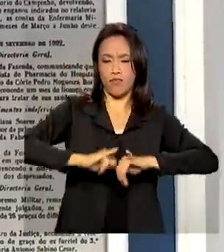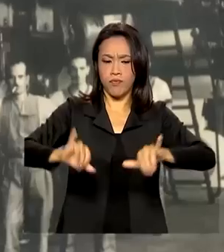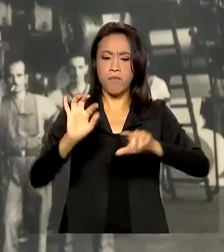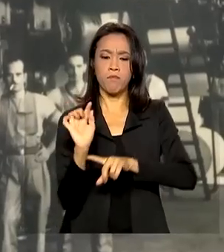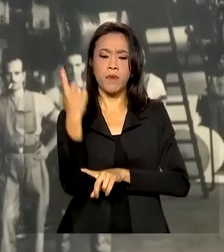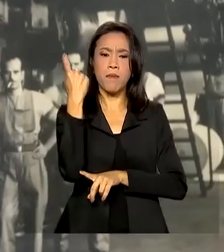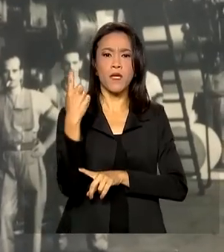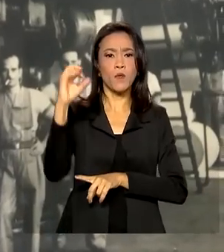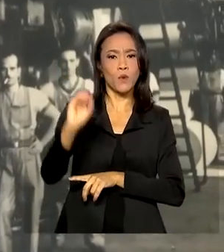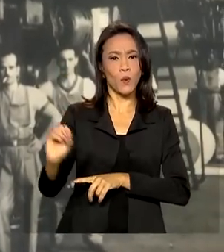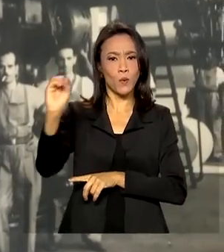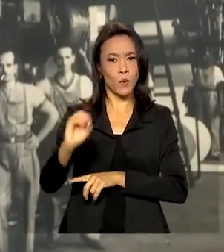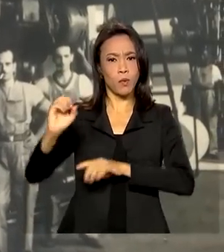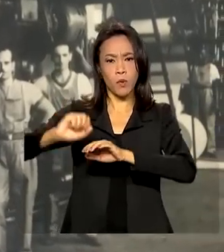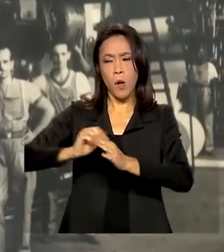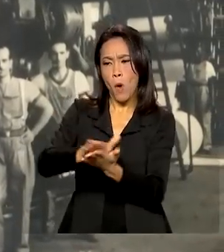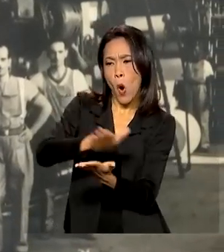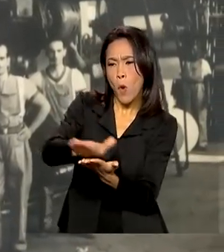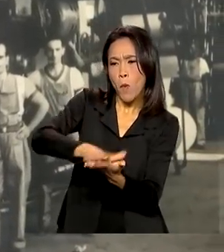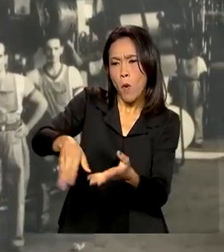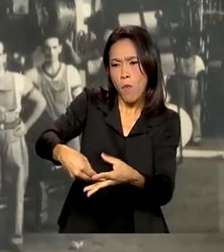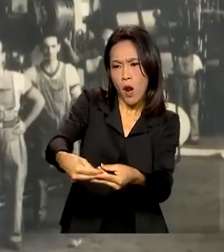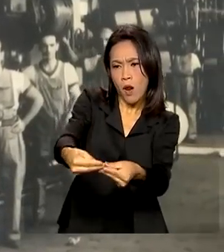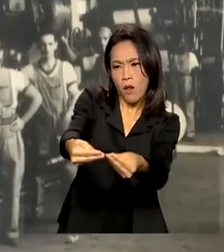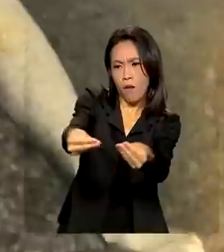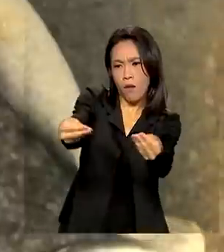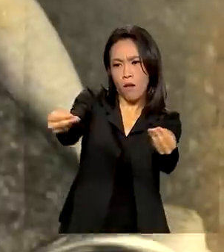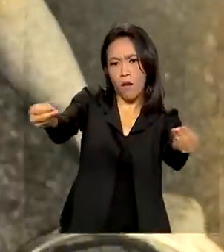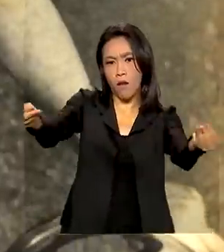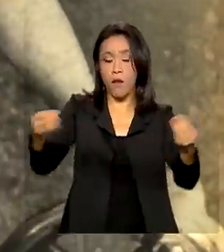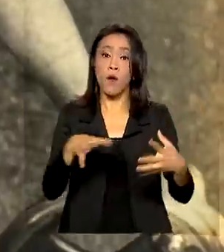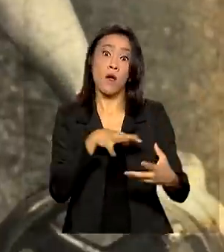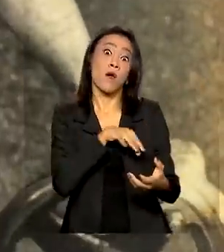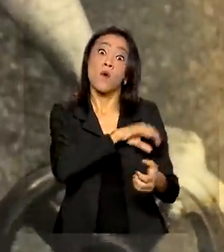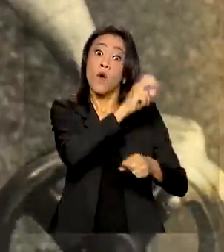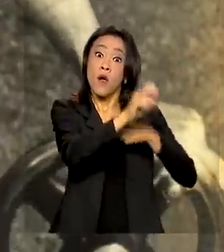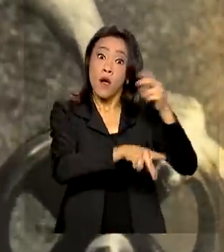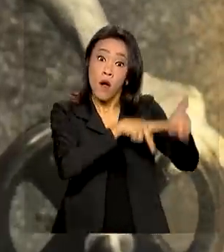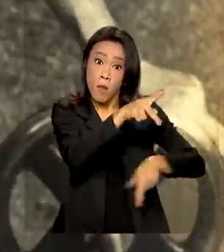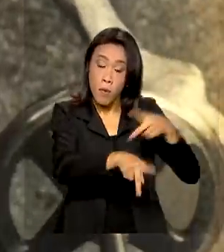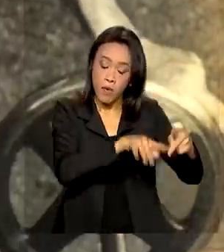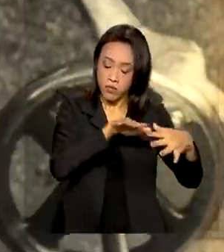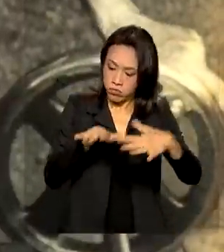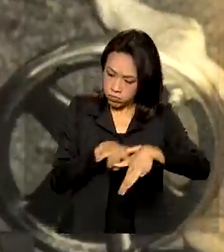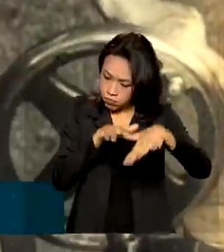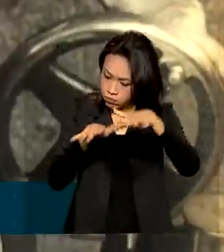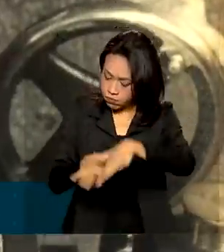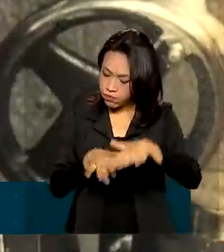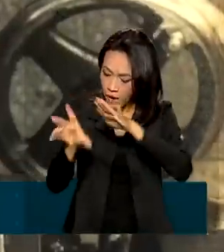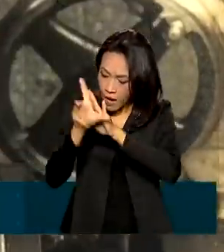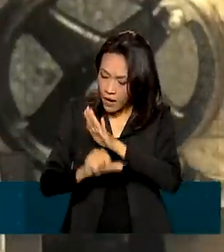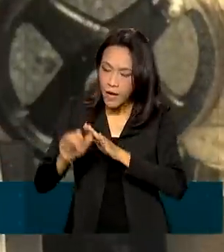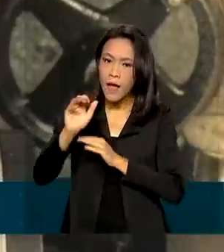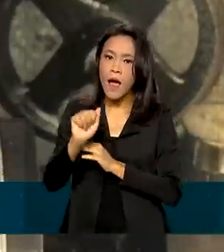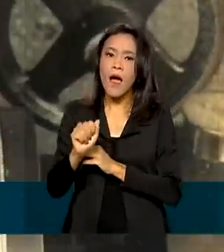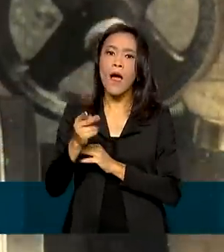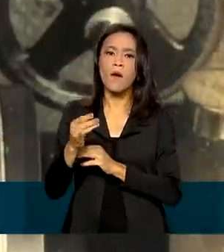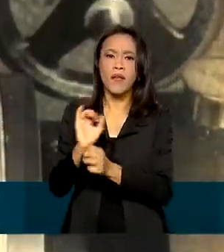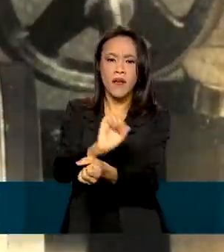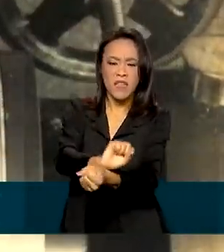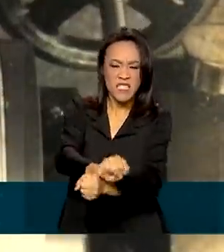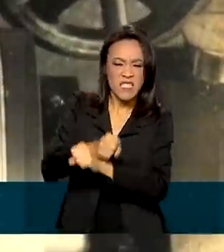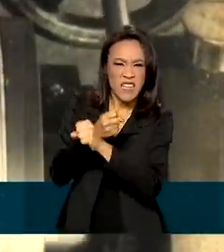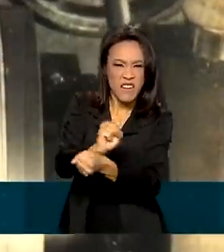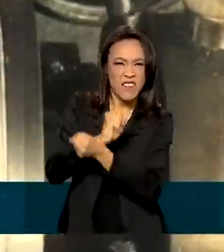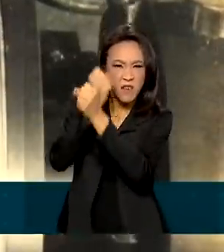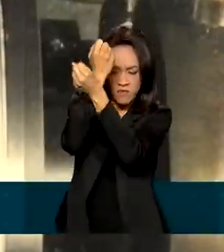outubro. De lá para cá, o país acompanhou pelo dou atos como a Lei Áurea, que aboliu a escravidão em